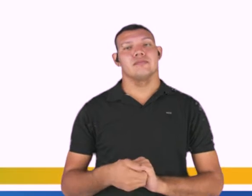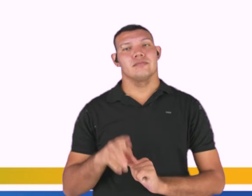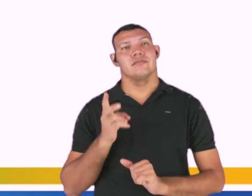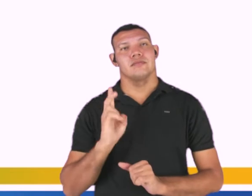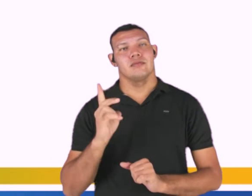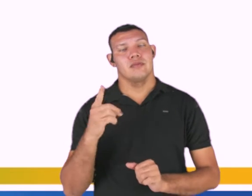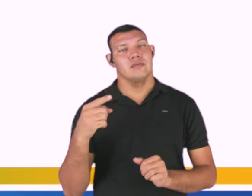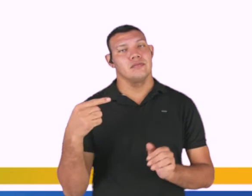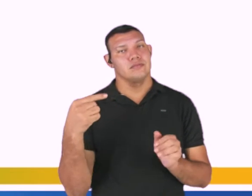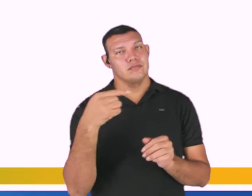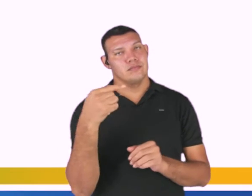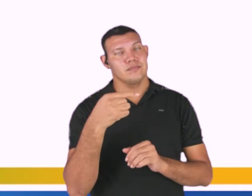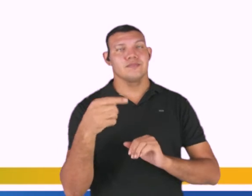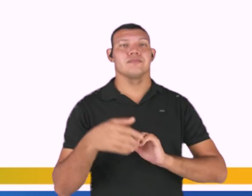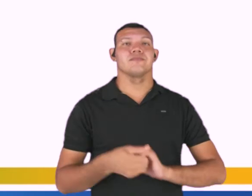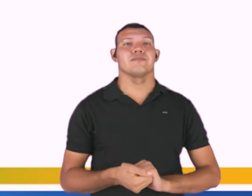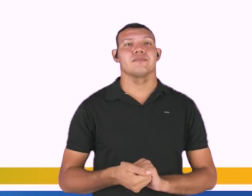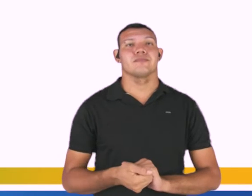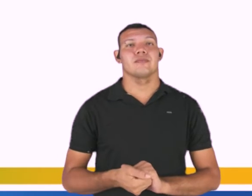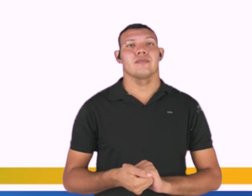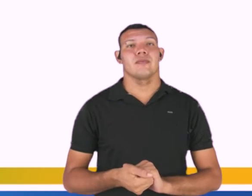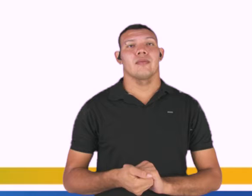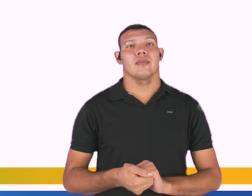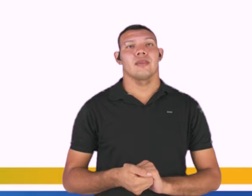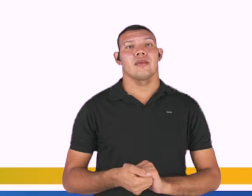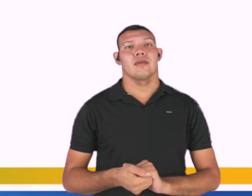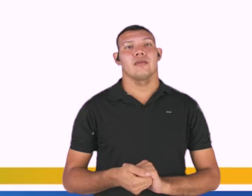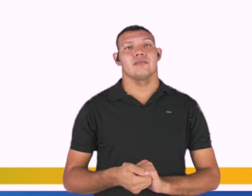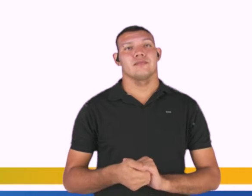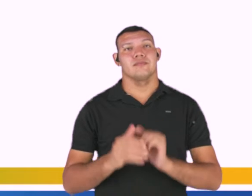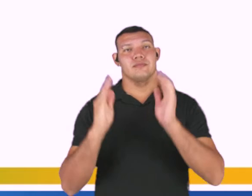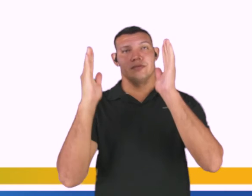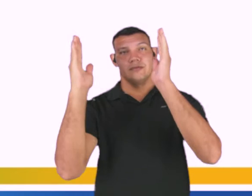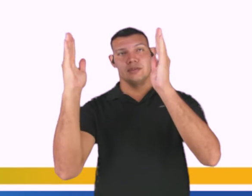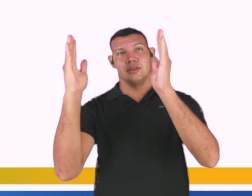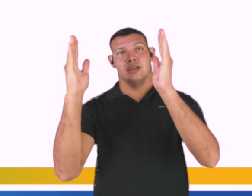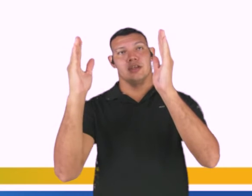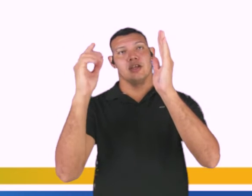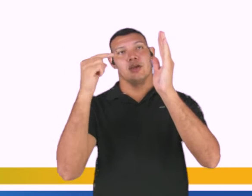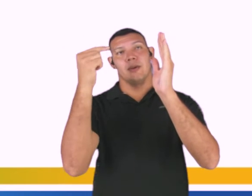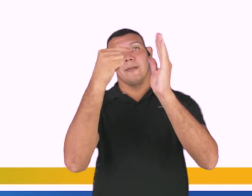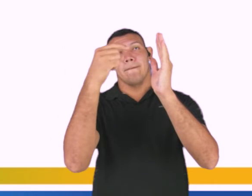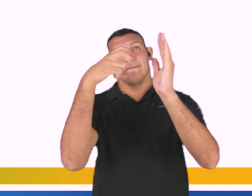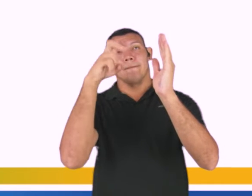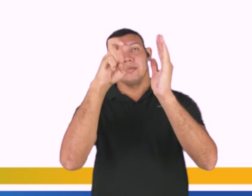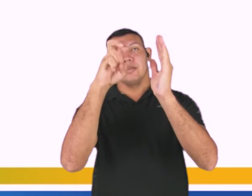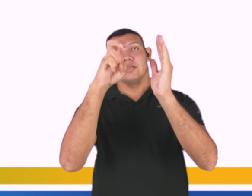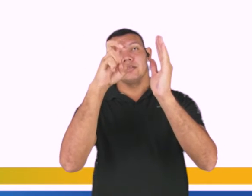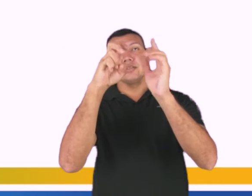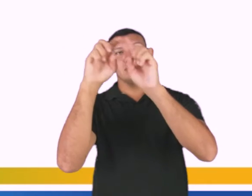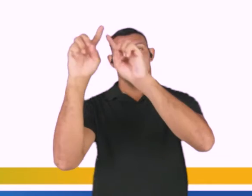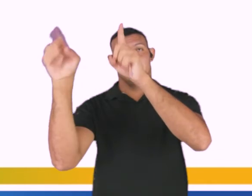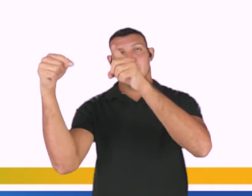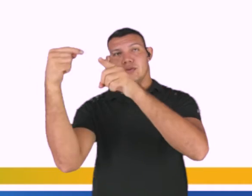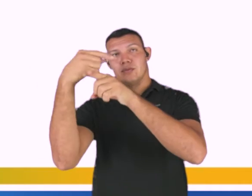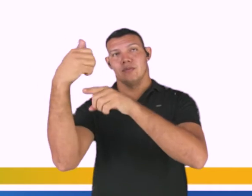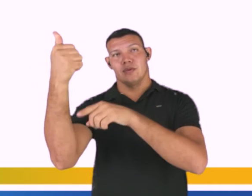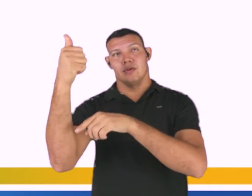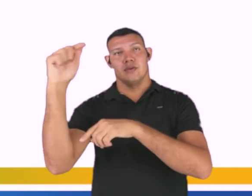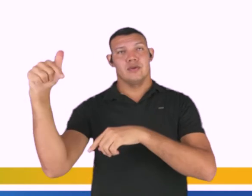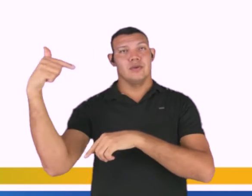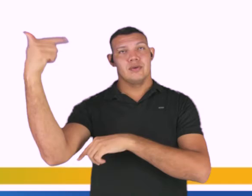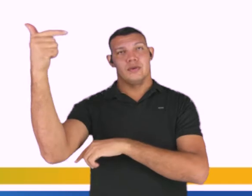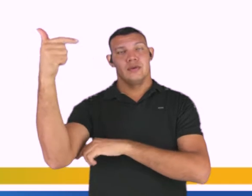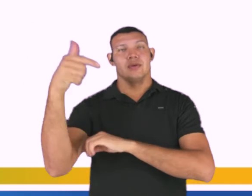negativo, tudo bem? No terceiro termo, nós temos o menos 5 vezes menos 1 ao quadrado, então